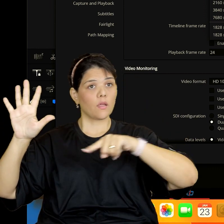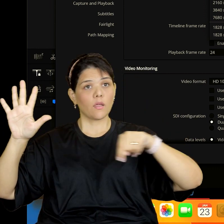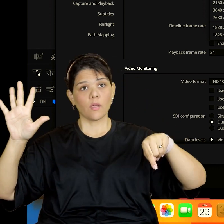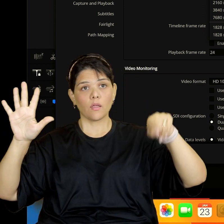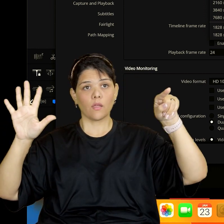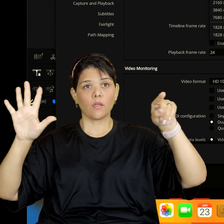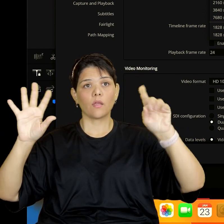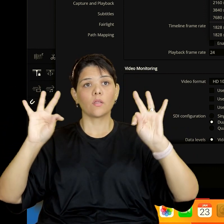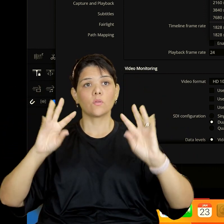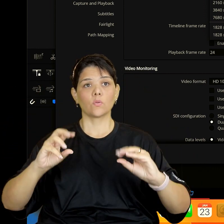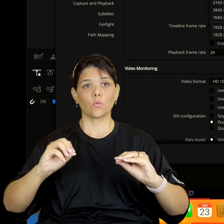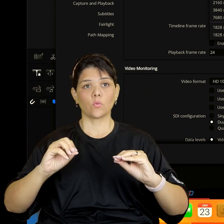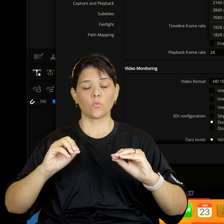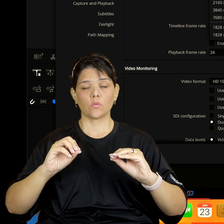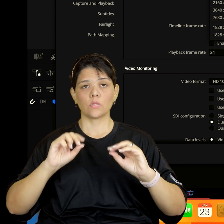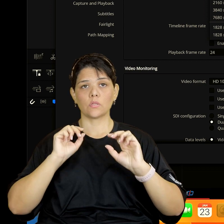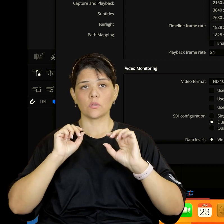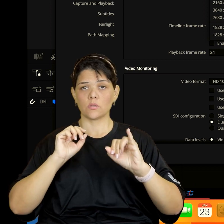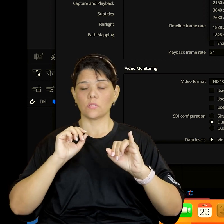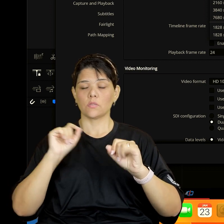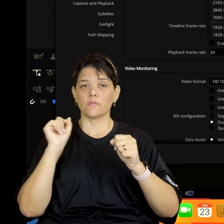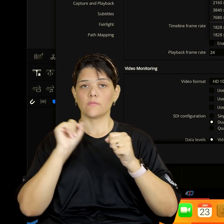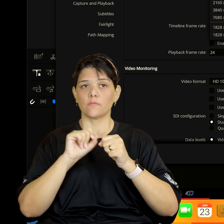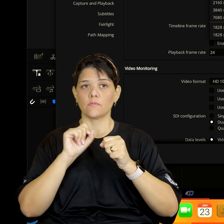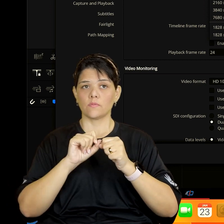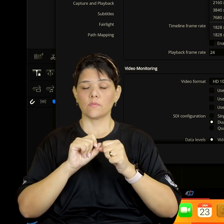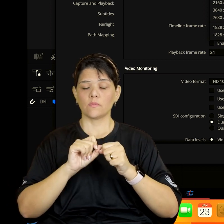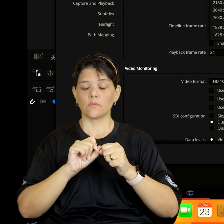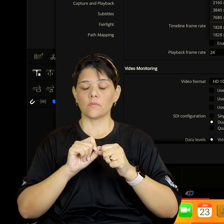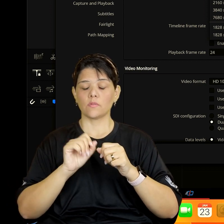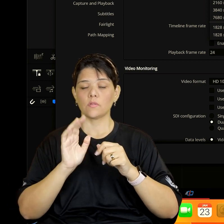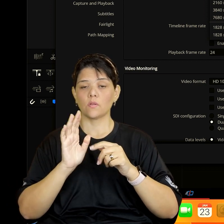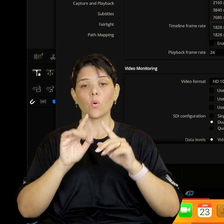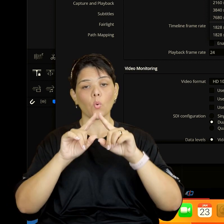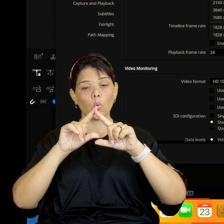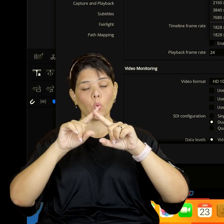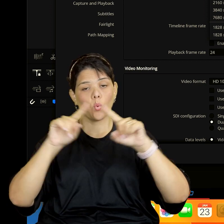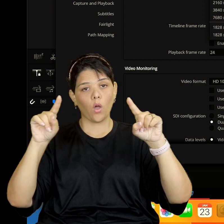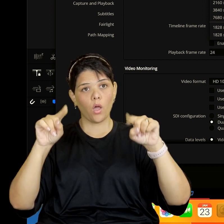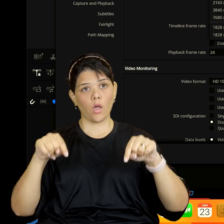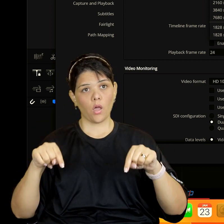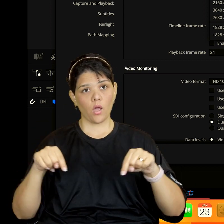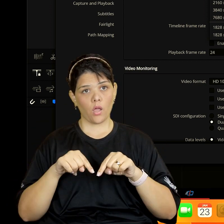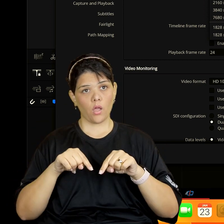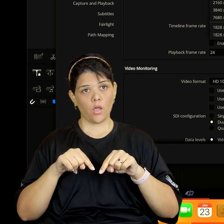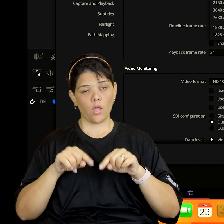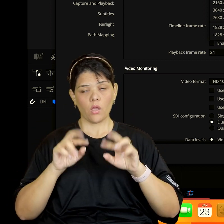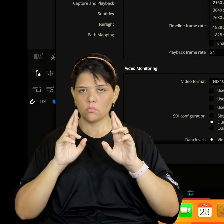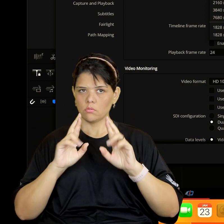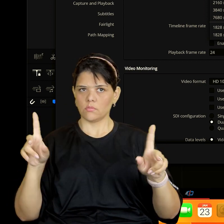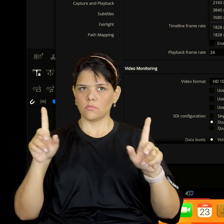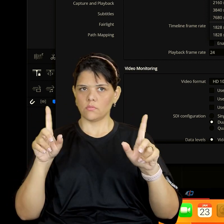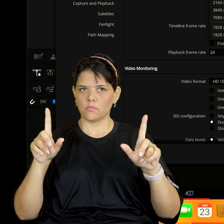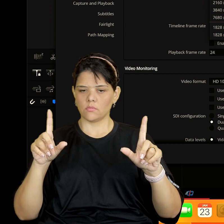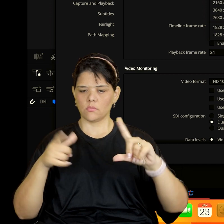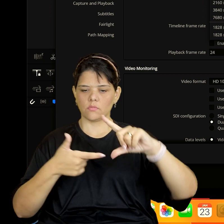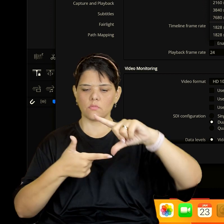retangular inteira. Se eu for editar com um filme quadrado, então, não seria 1920 por 1080,